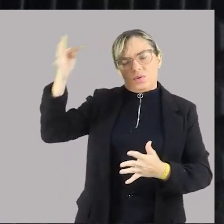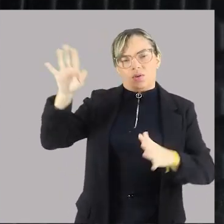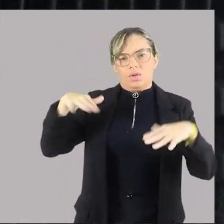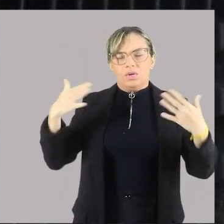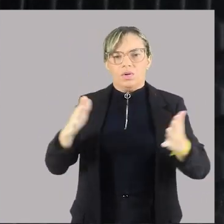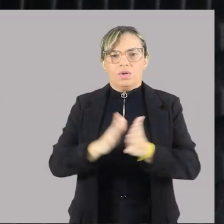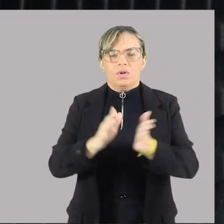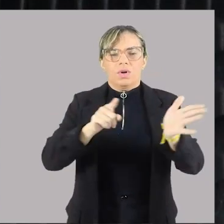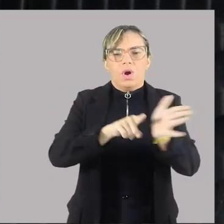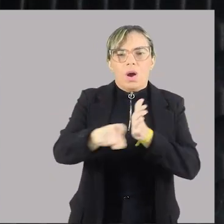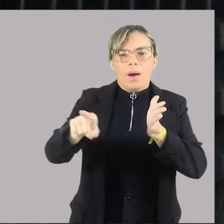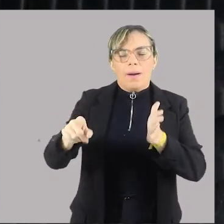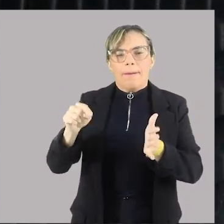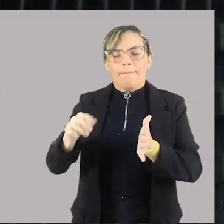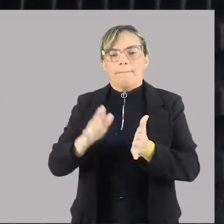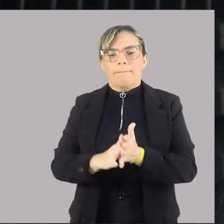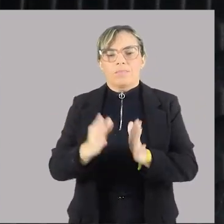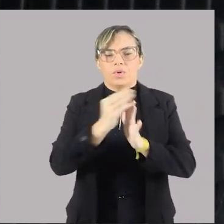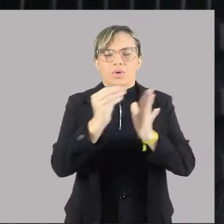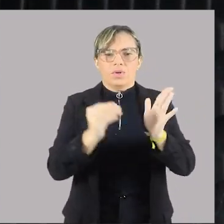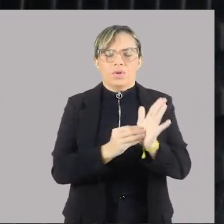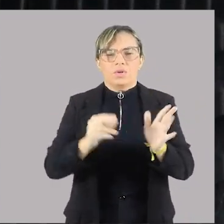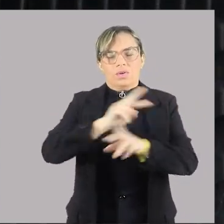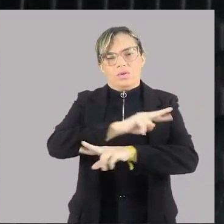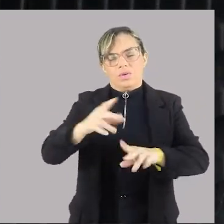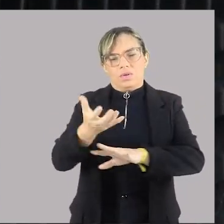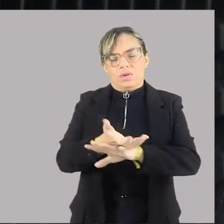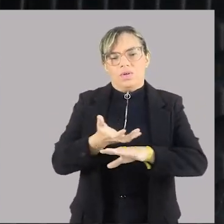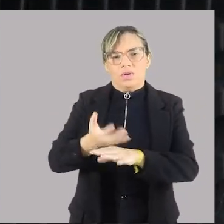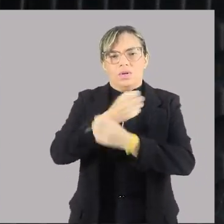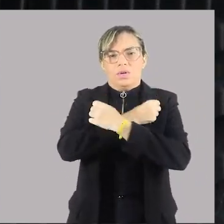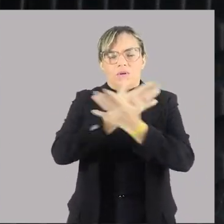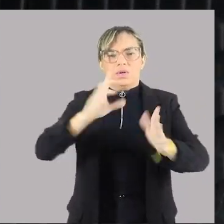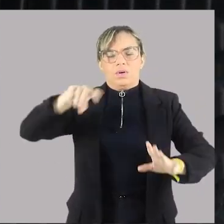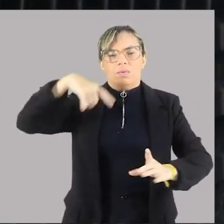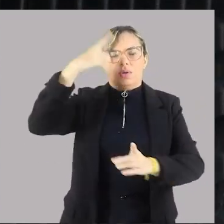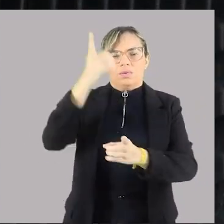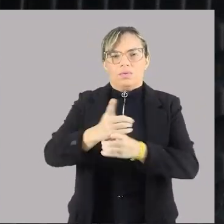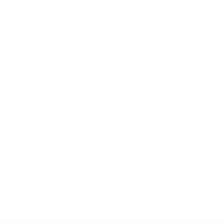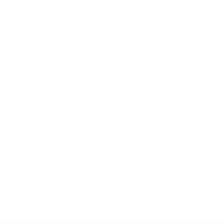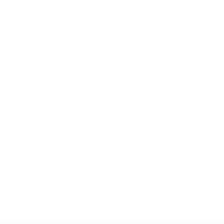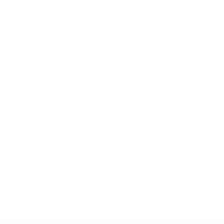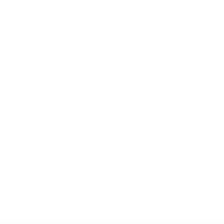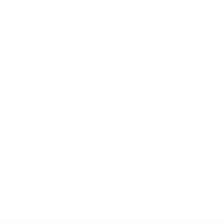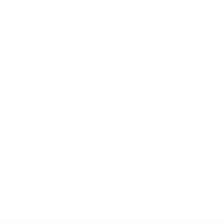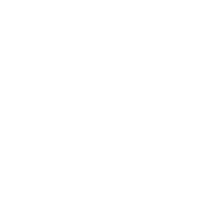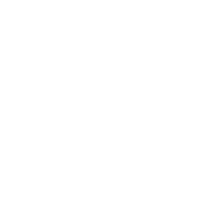questões sobre essa aula e outras aulas. Um grande abraço e até o nosso próximo encontro. Valeu!